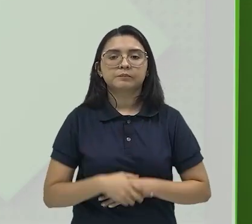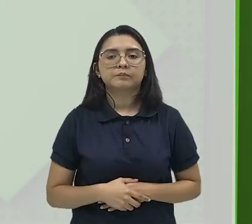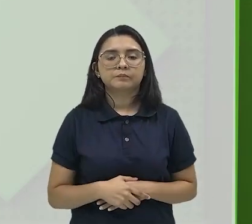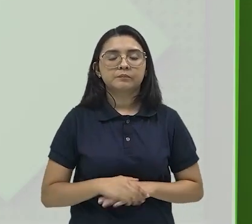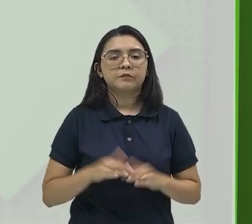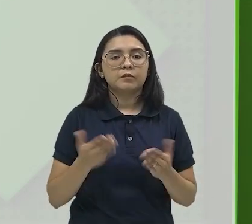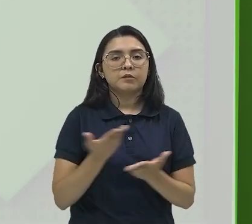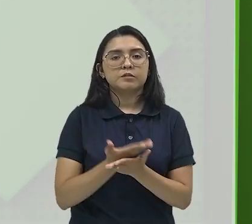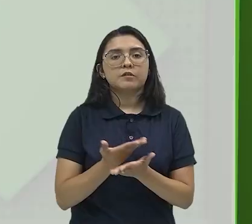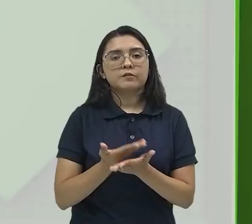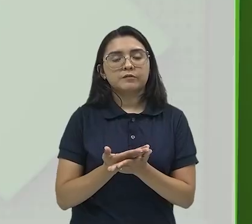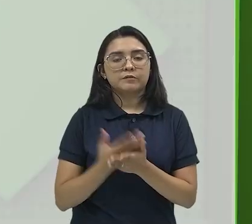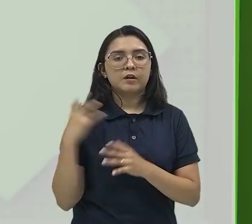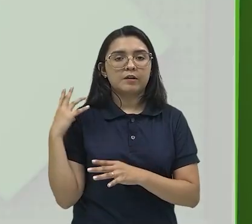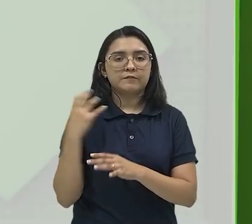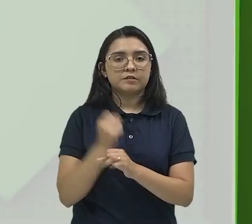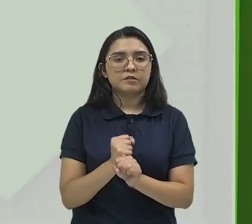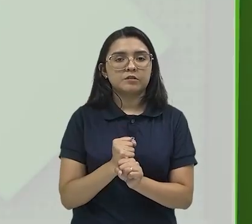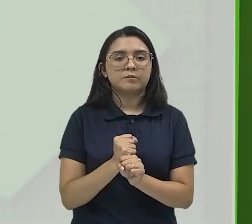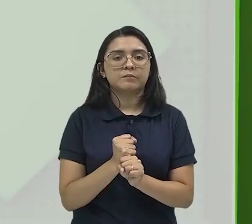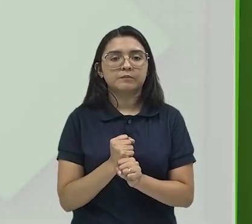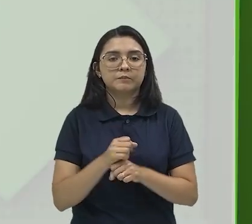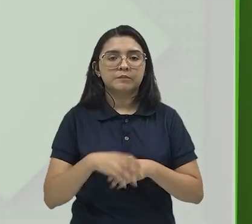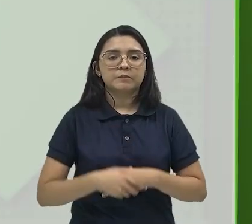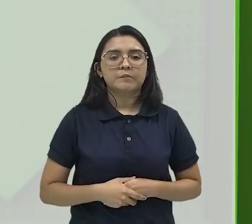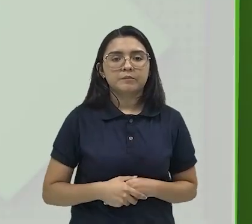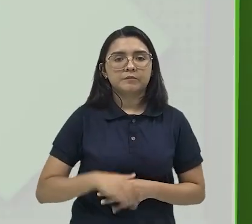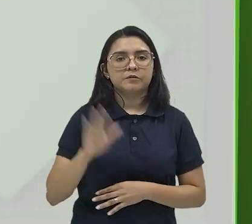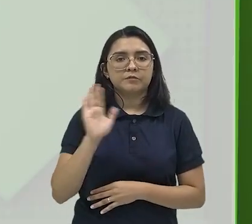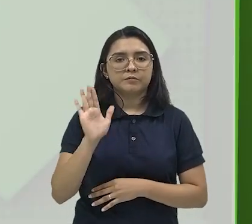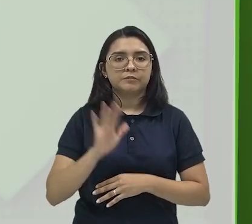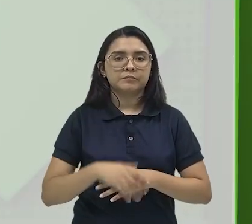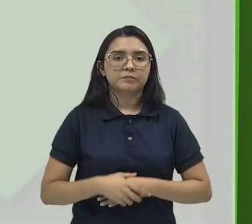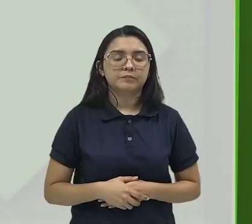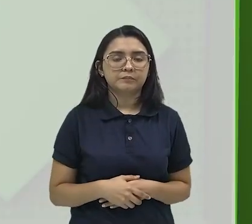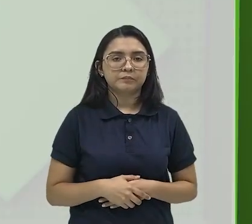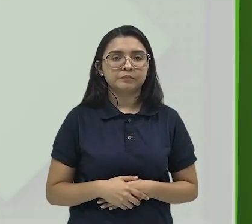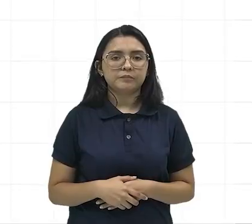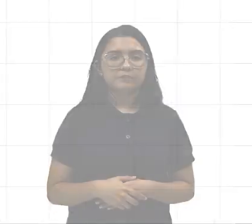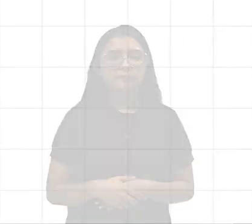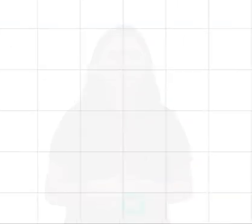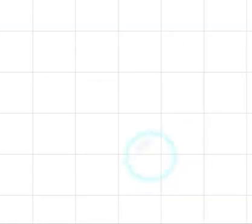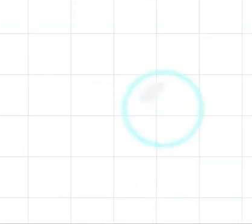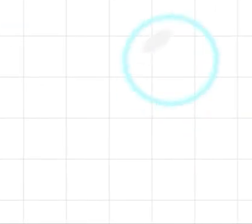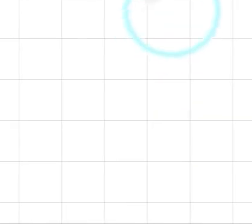Então, essa foi a nossa revisão, tá? E até mais.